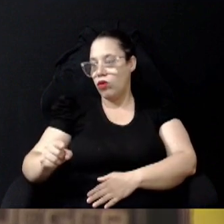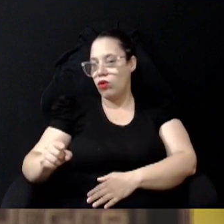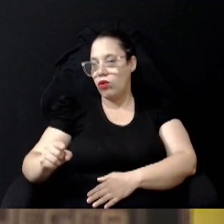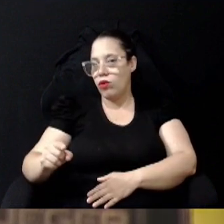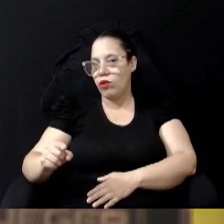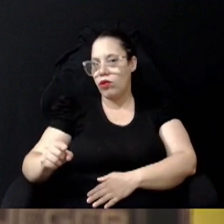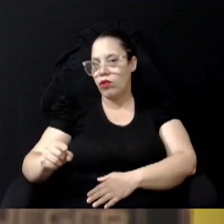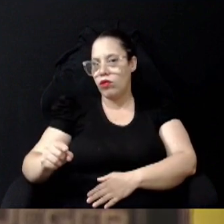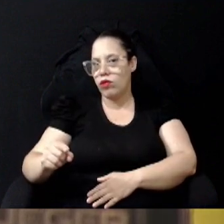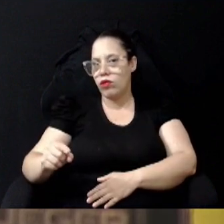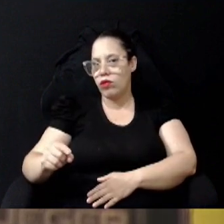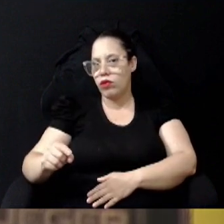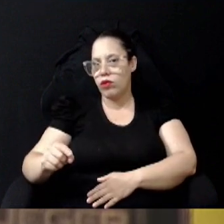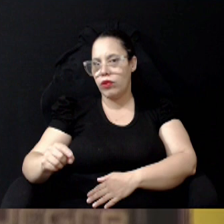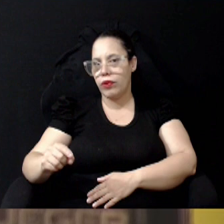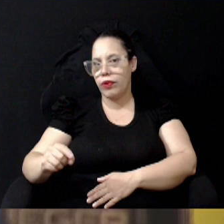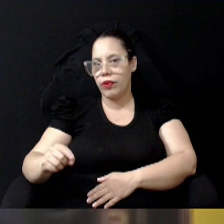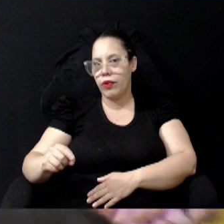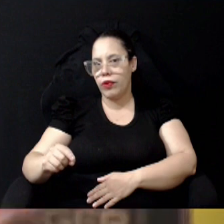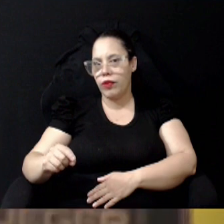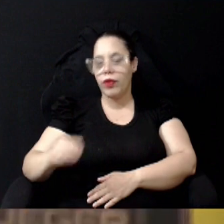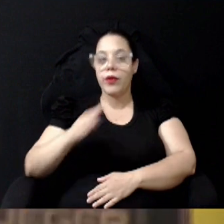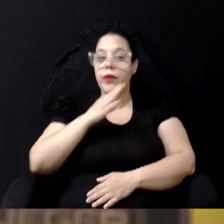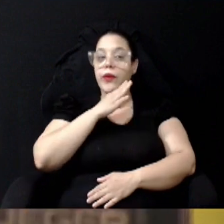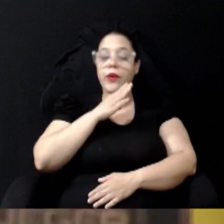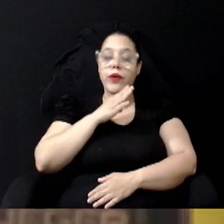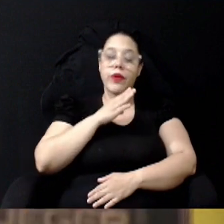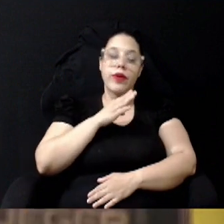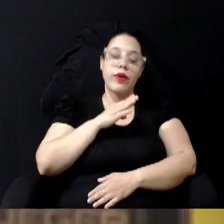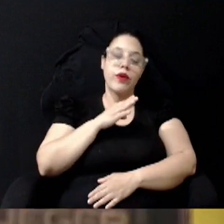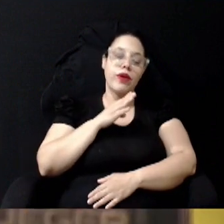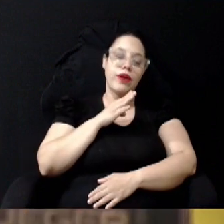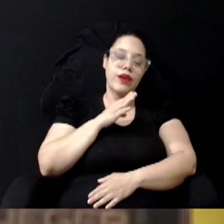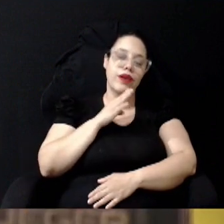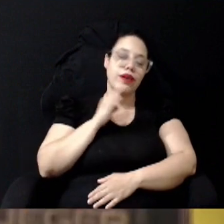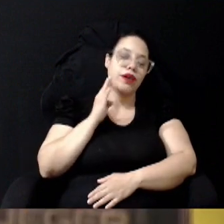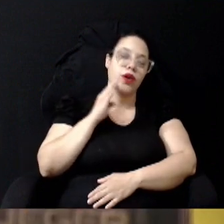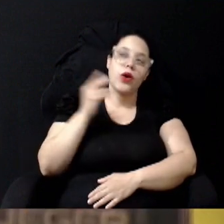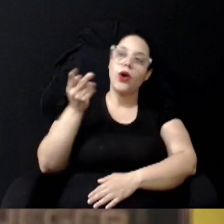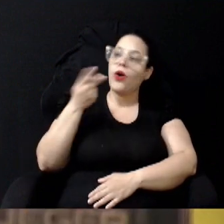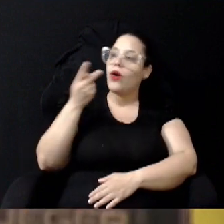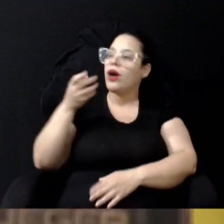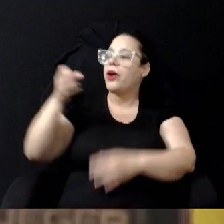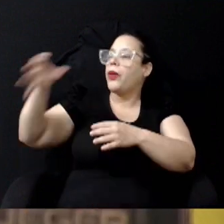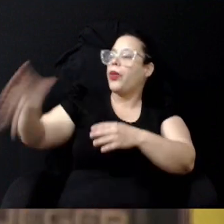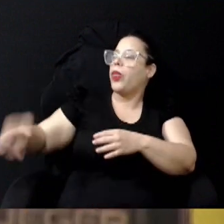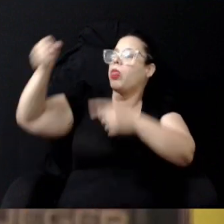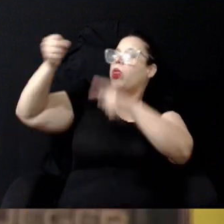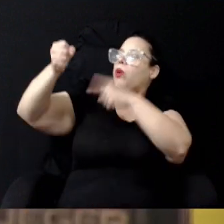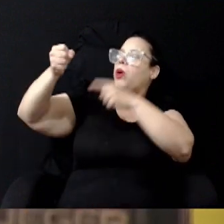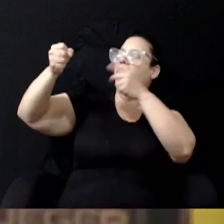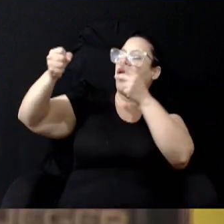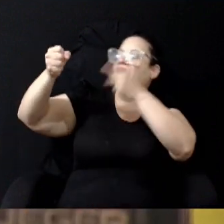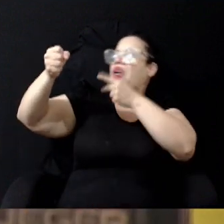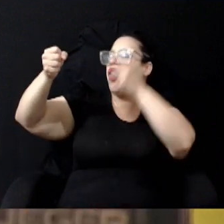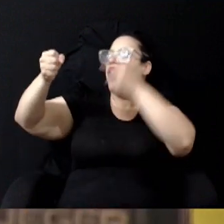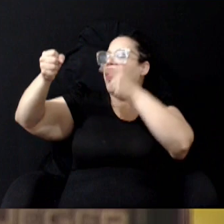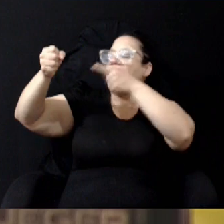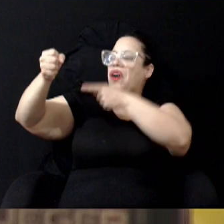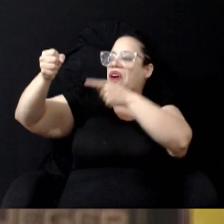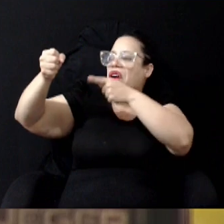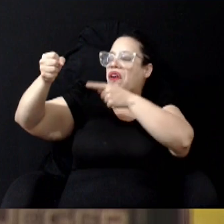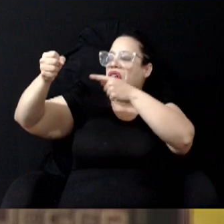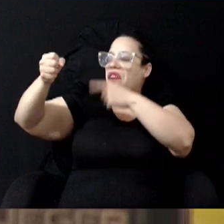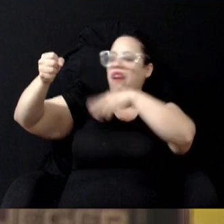falo assim, quando eu ia num bar tomar uma cerveja, eu ficava conversando com a garrafa, sabe? Porque eu não conhecia ninguém, então eu conversava com a garrafa. É muito